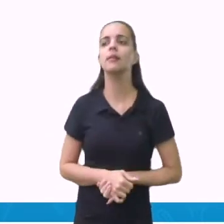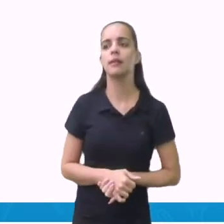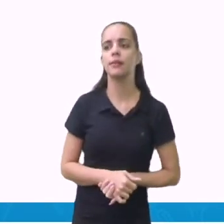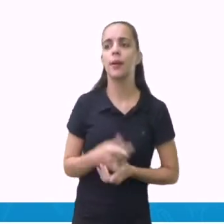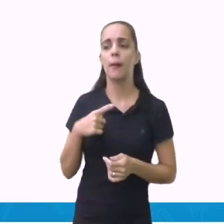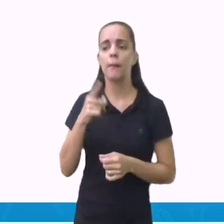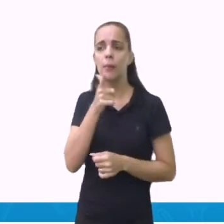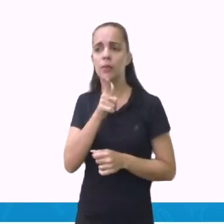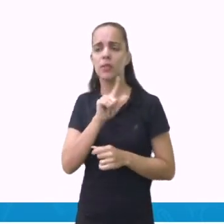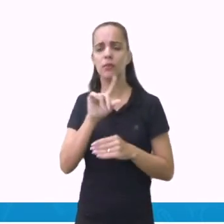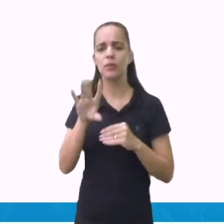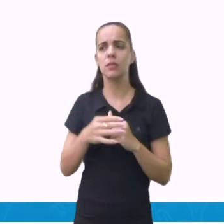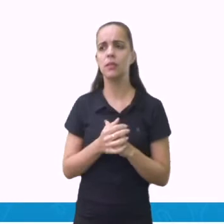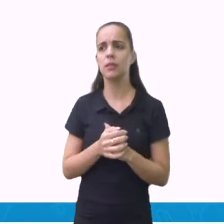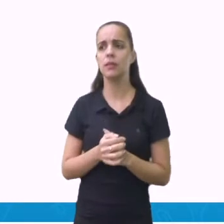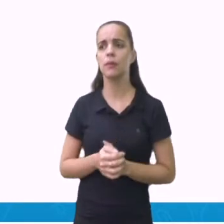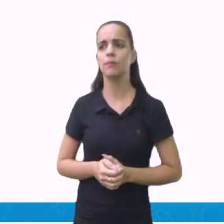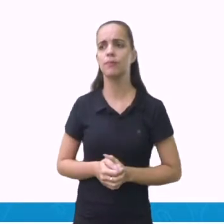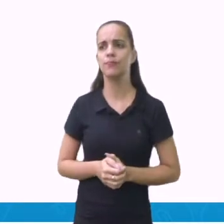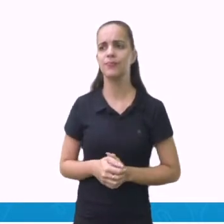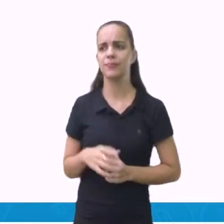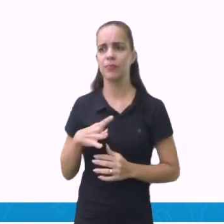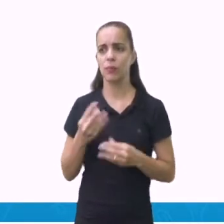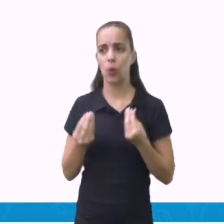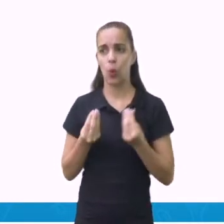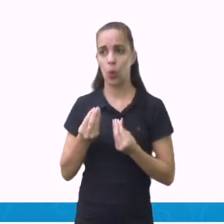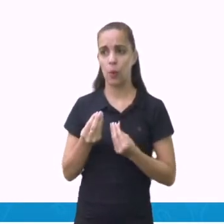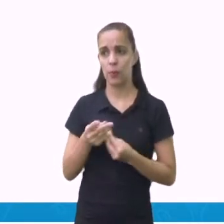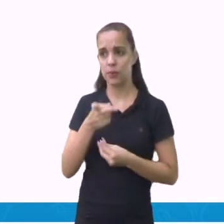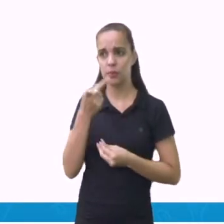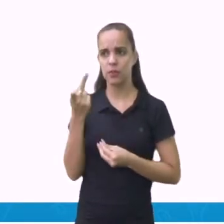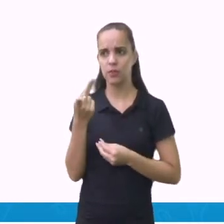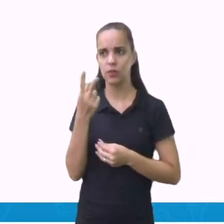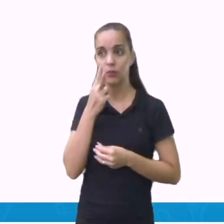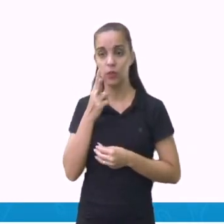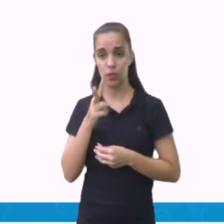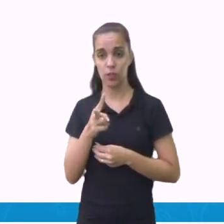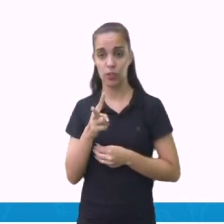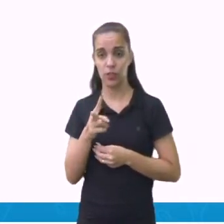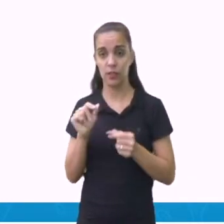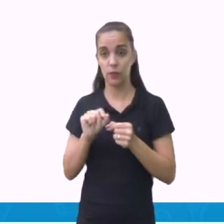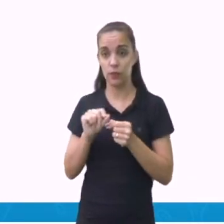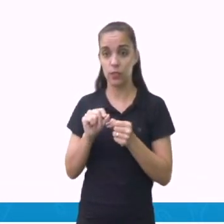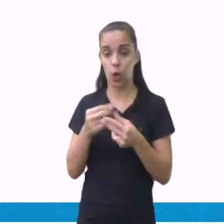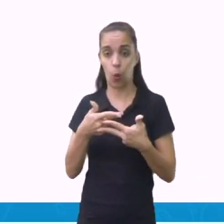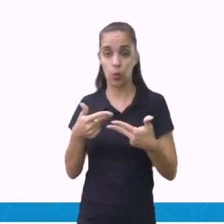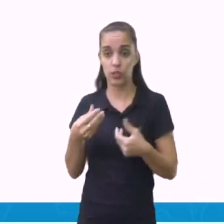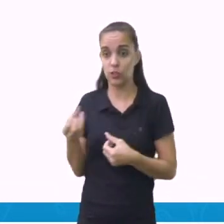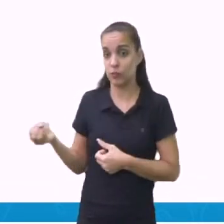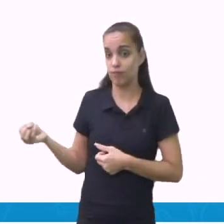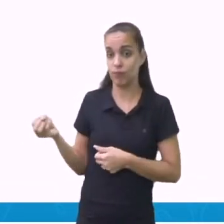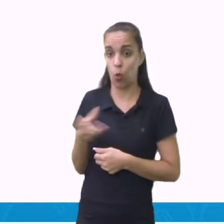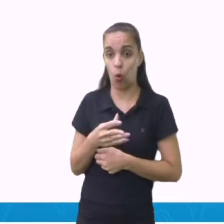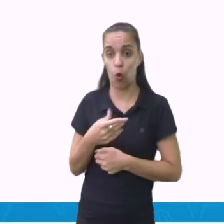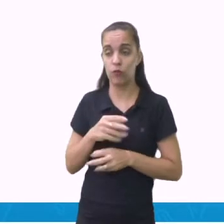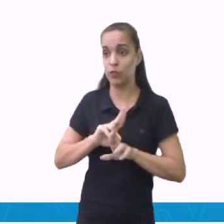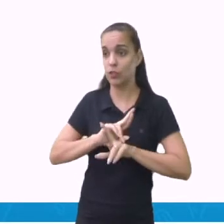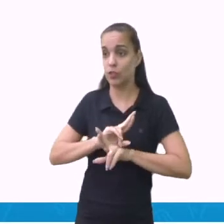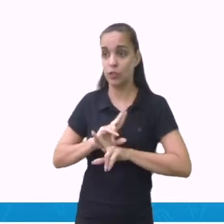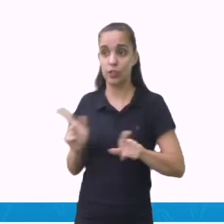em prática. Então, como precisava ser uma coisa muito diferente, foram envolvidos